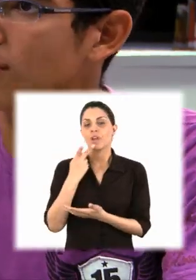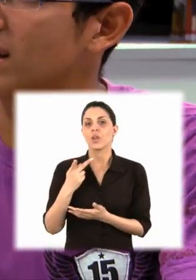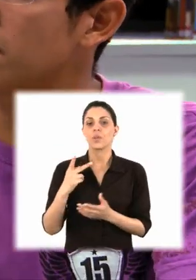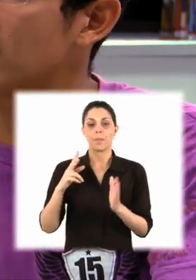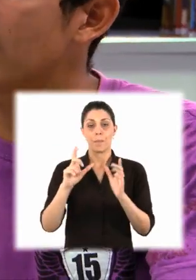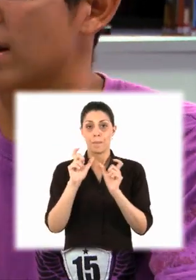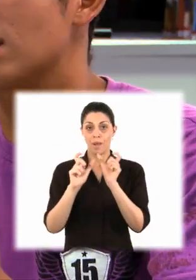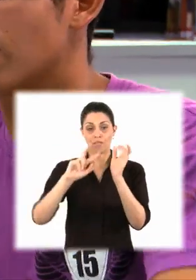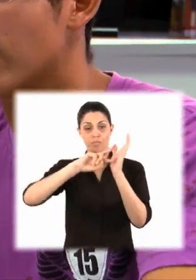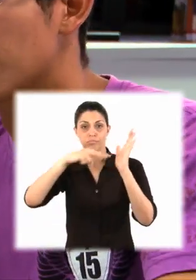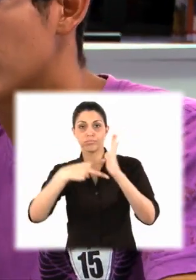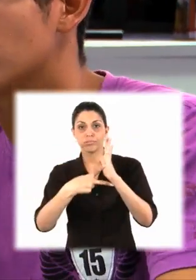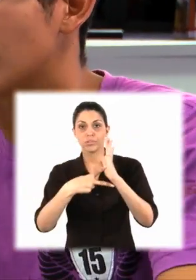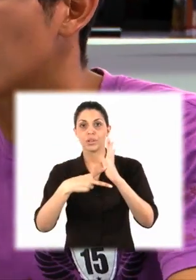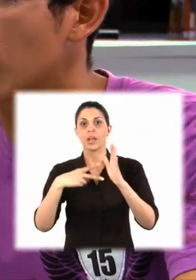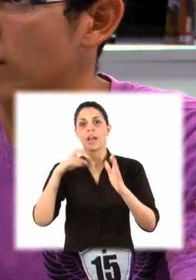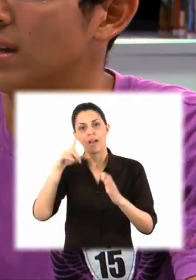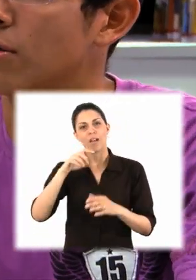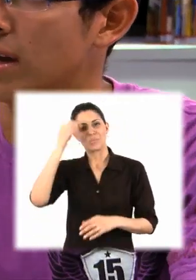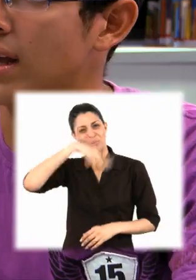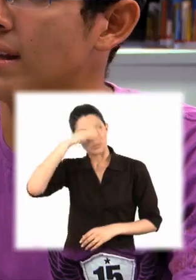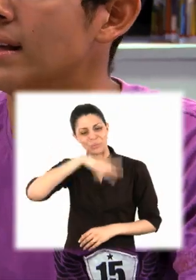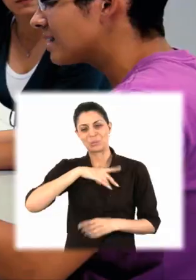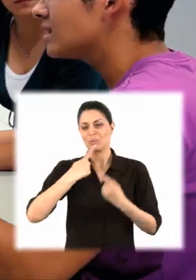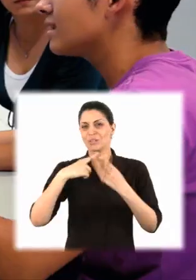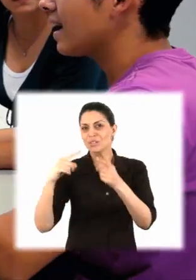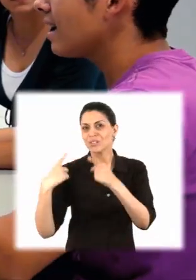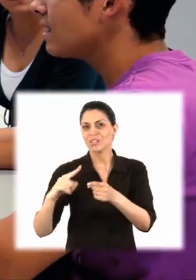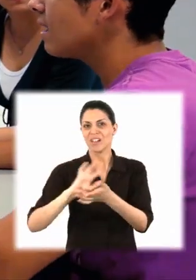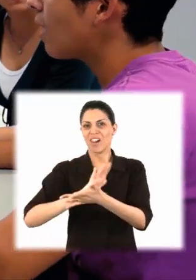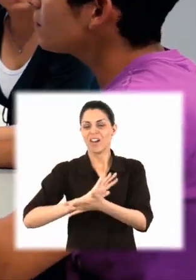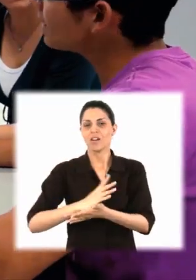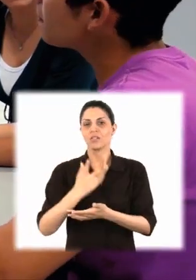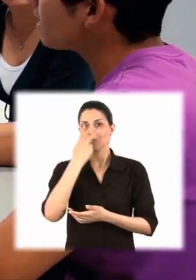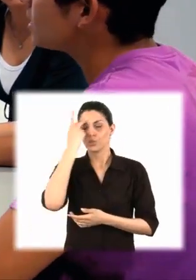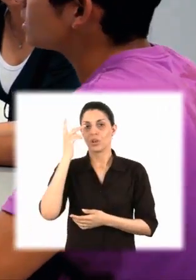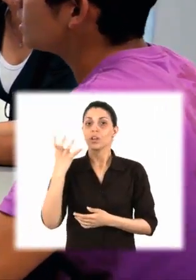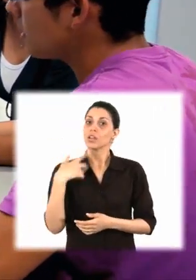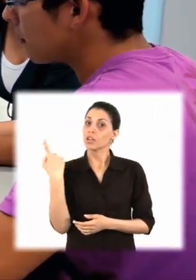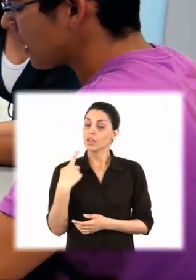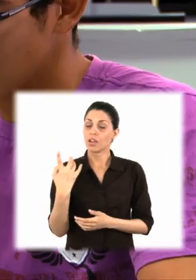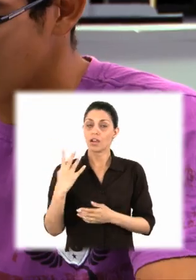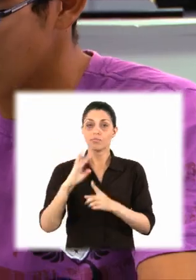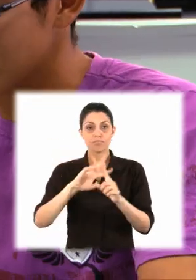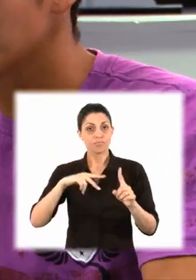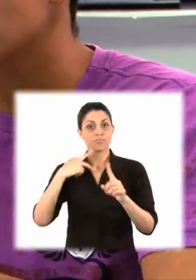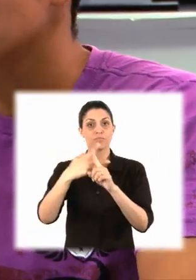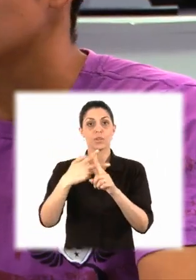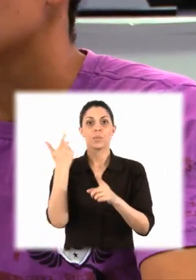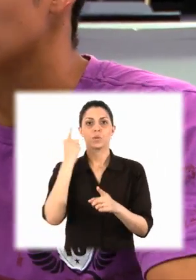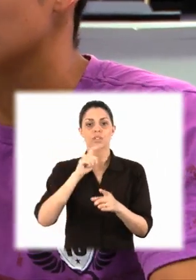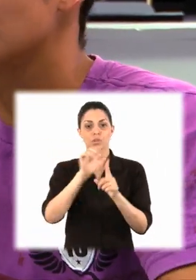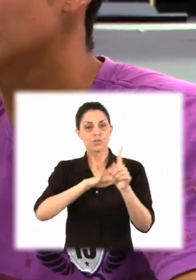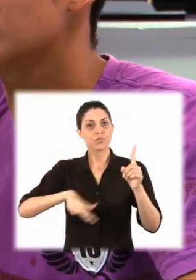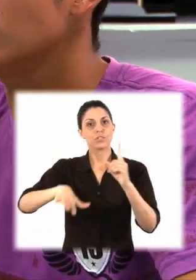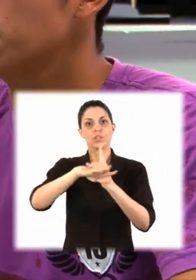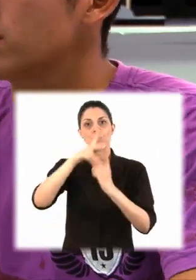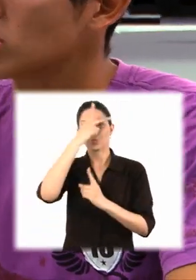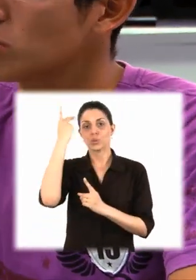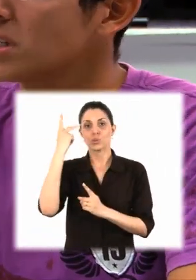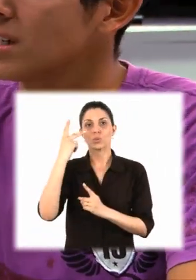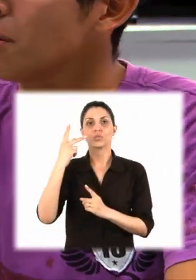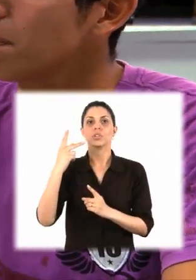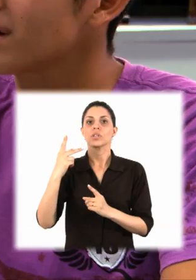qual o significado da palavra, que significa amedrontar ou ofender alguém. E a gente quer aumentar mais, para que a gente possa ter na sociedade da